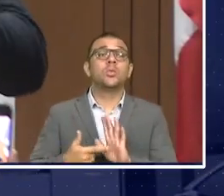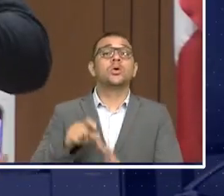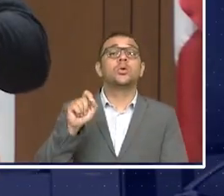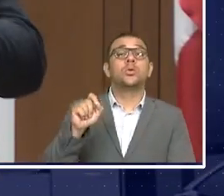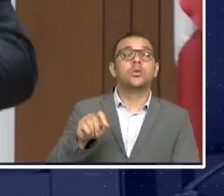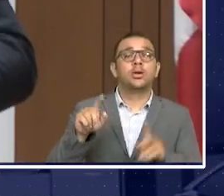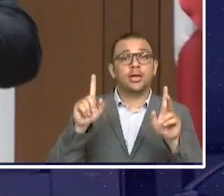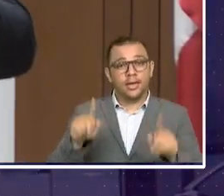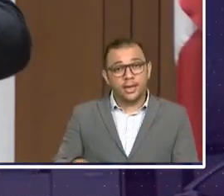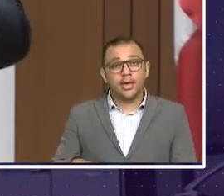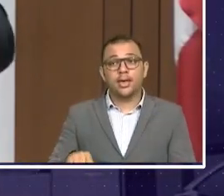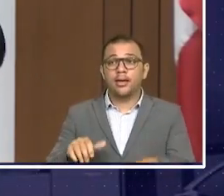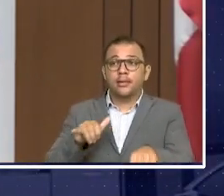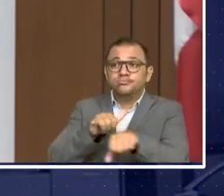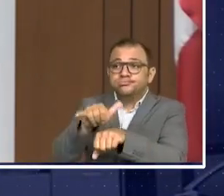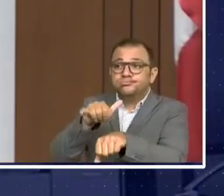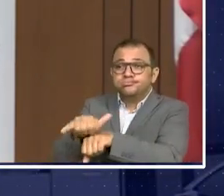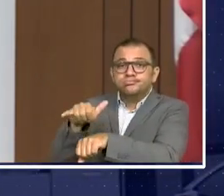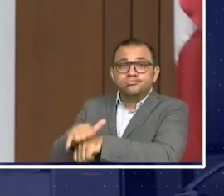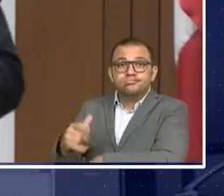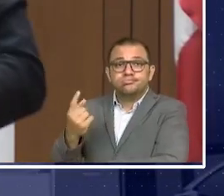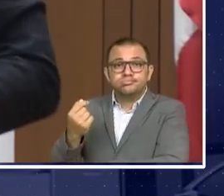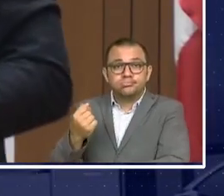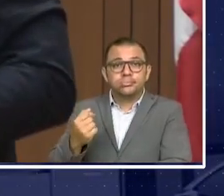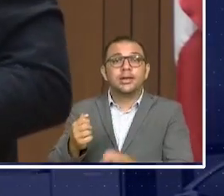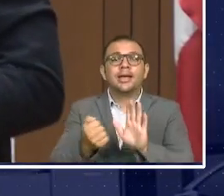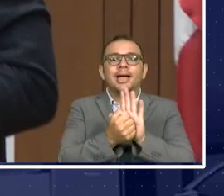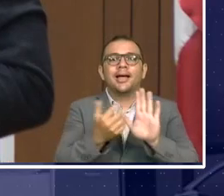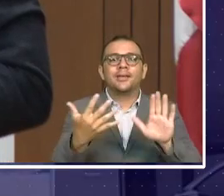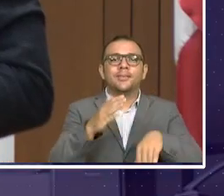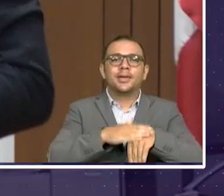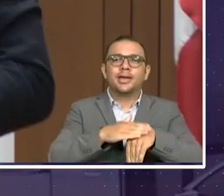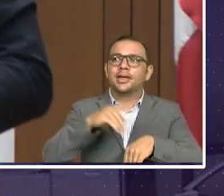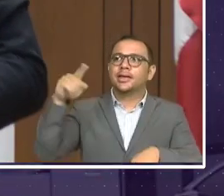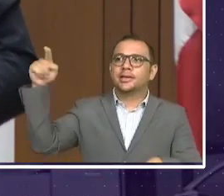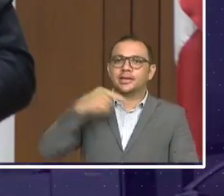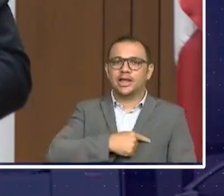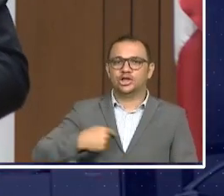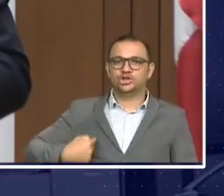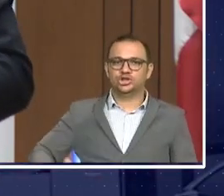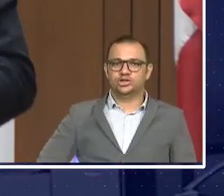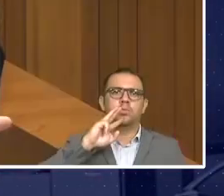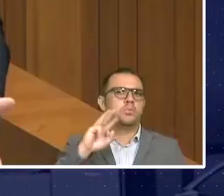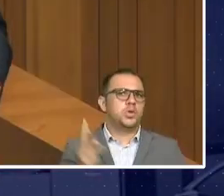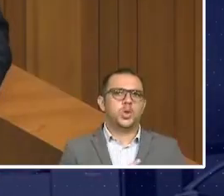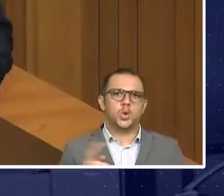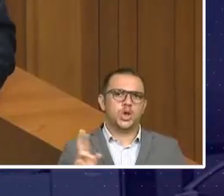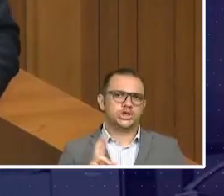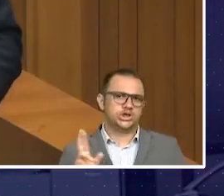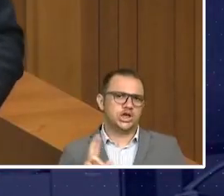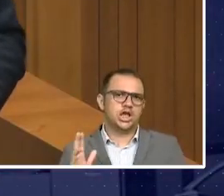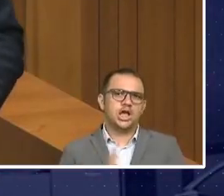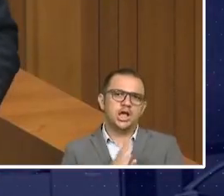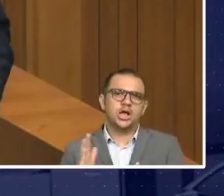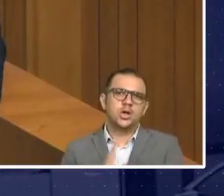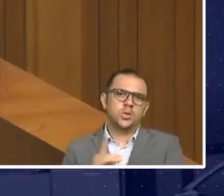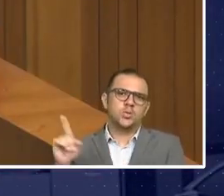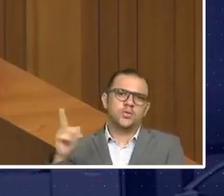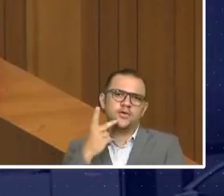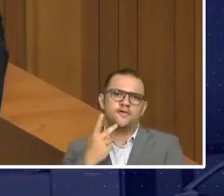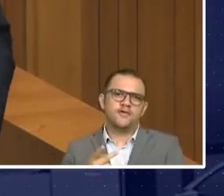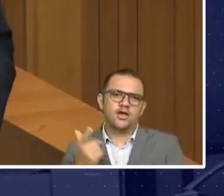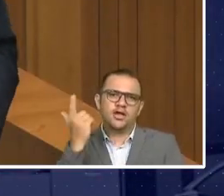Dr. Iglésio criticou a redução dos repasses pelo governo federal do Fundo de Participação dos Municípios. O parlamentar chamou a atenção para